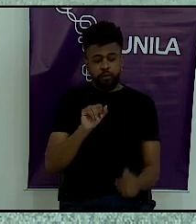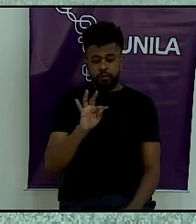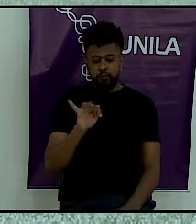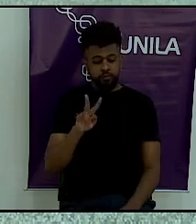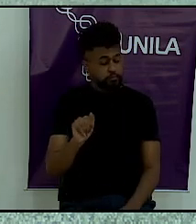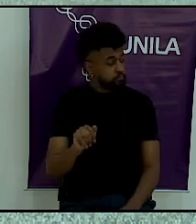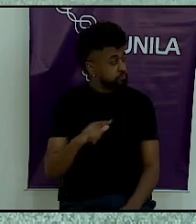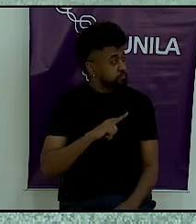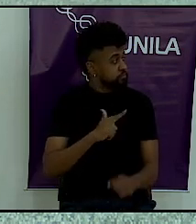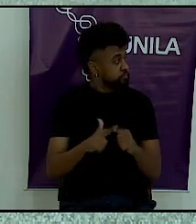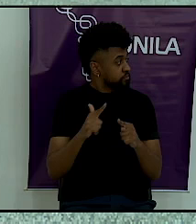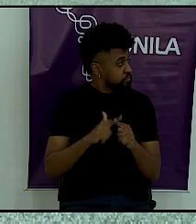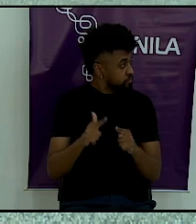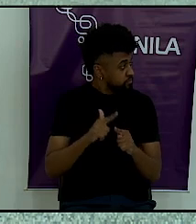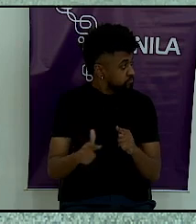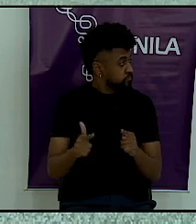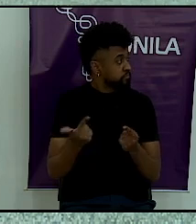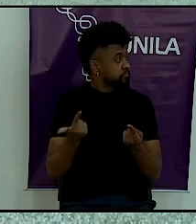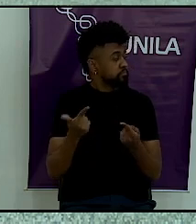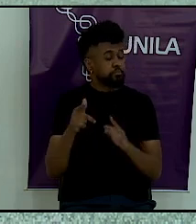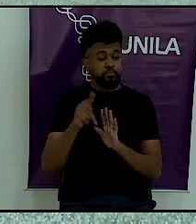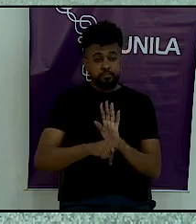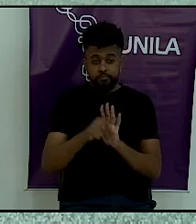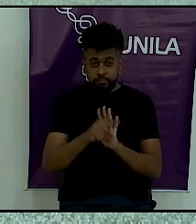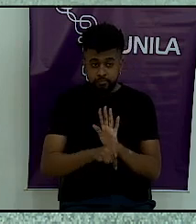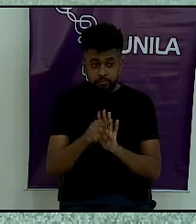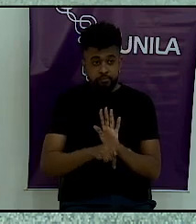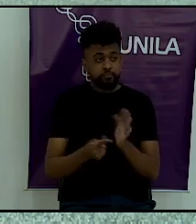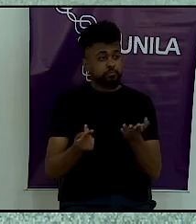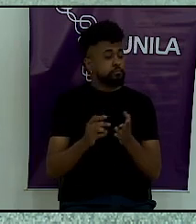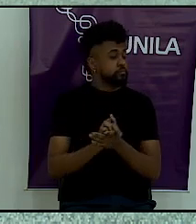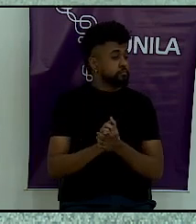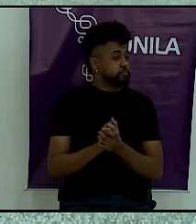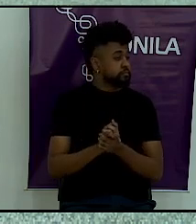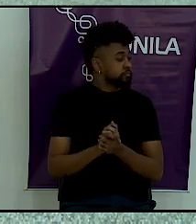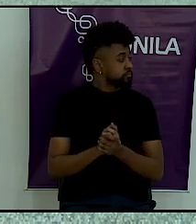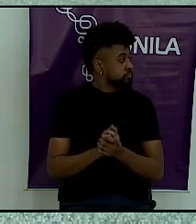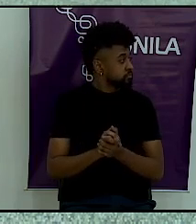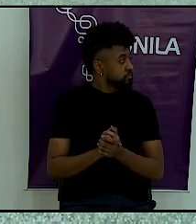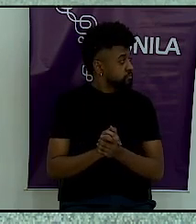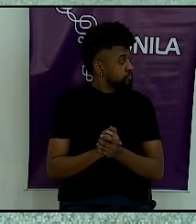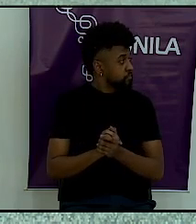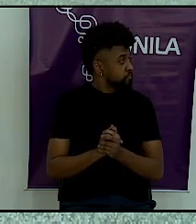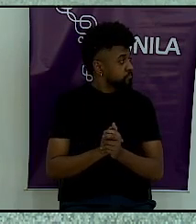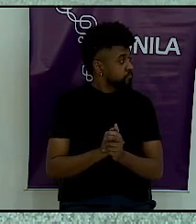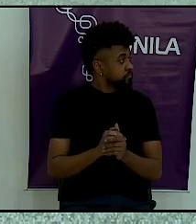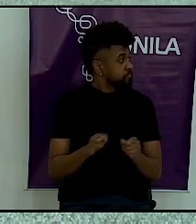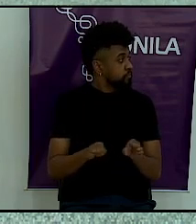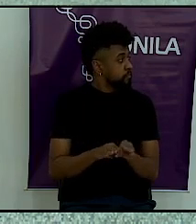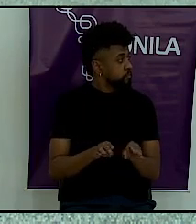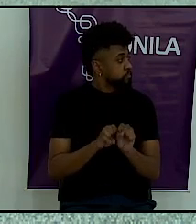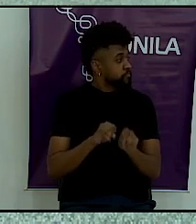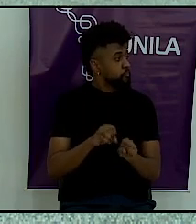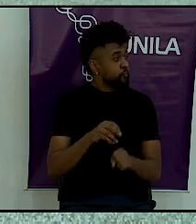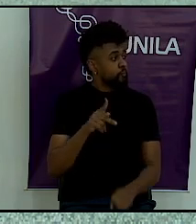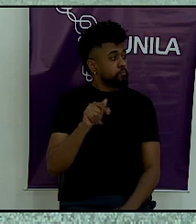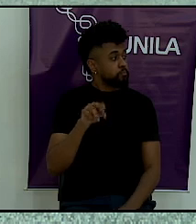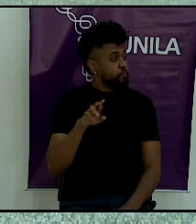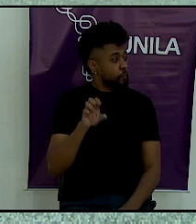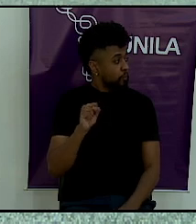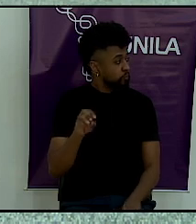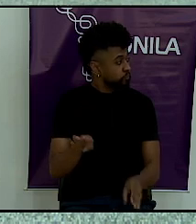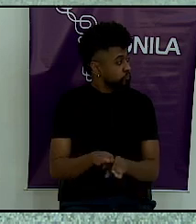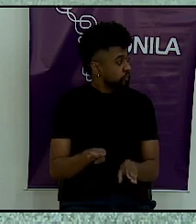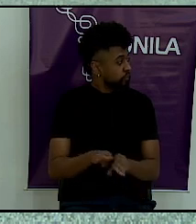problemas, baseados em projetos, a questão do ensino por pares, e também tem